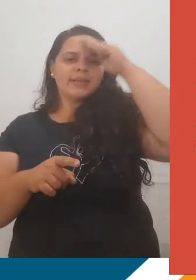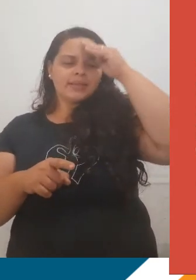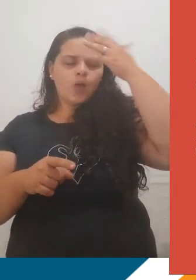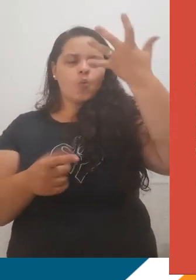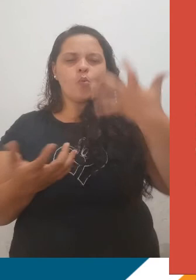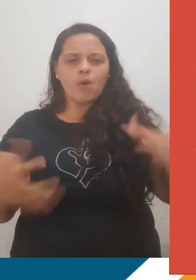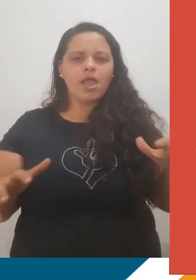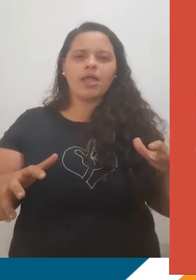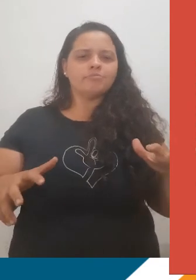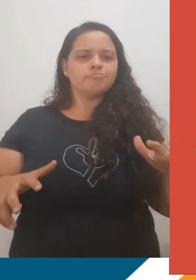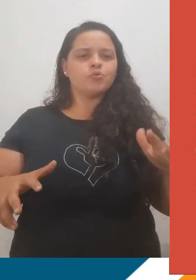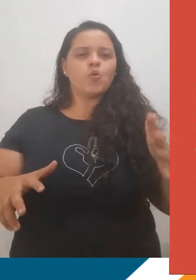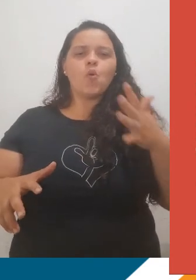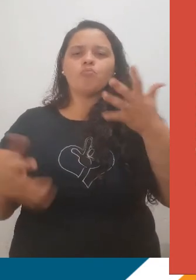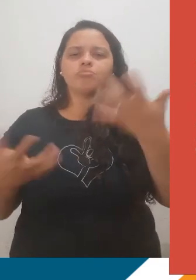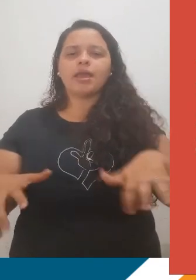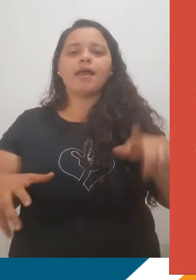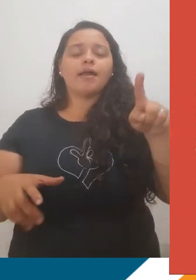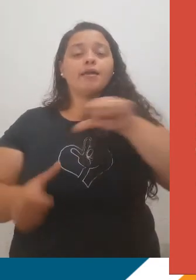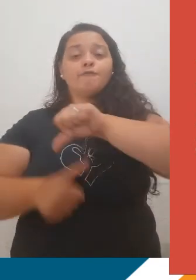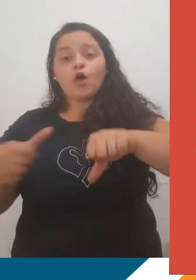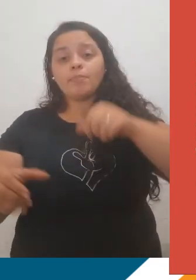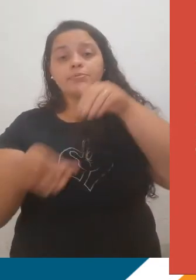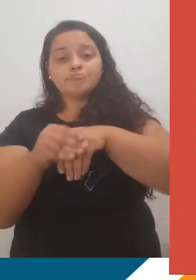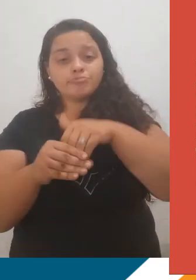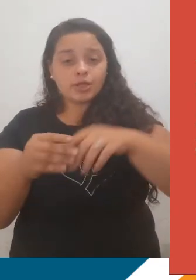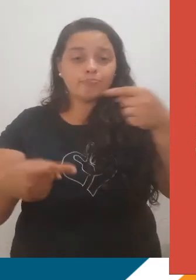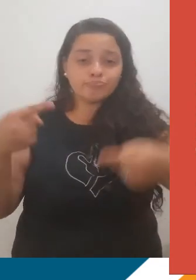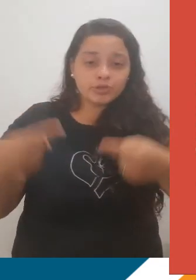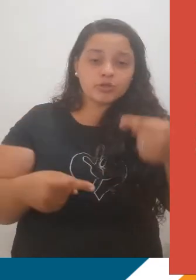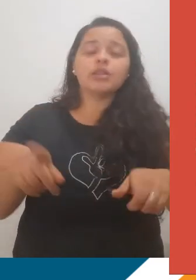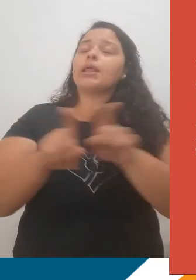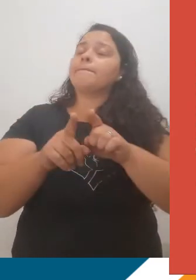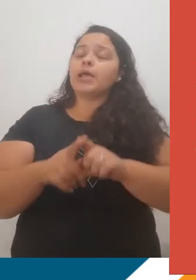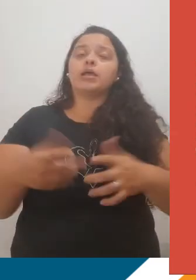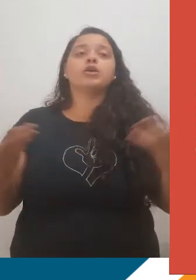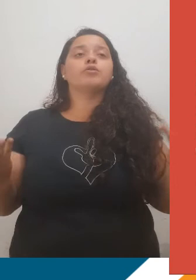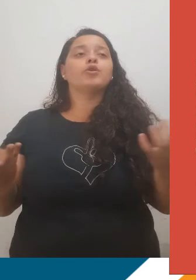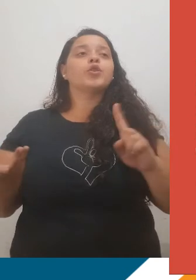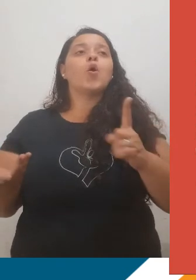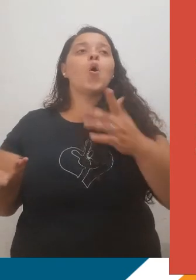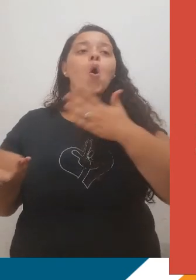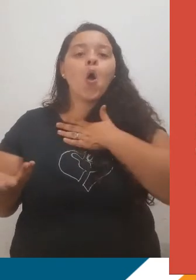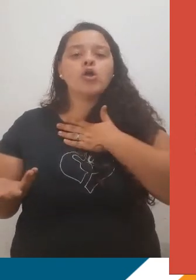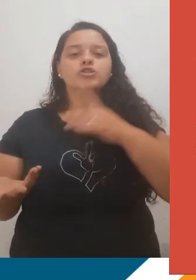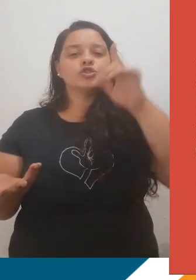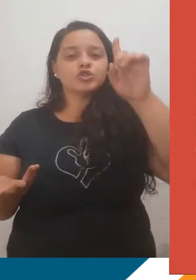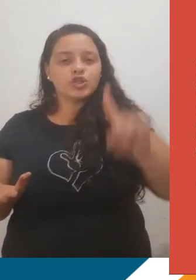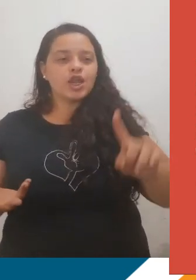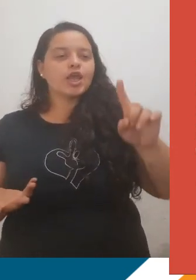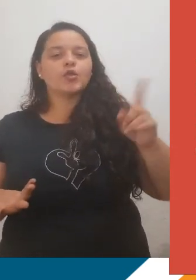além de não quererem a reforma eleitoral, não estavam também satisfeitos com essa conquista de direitos